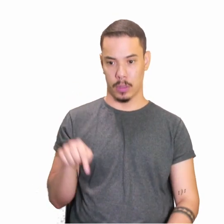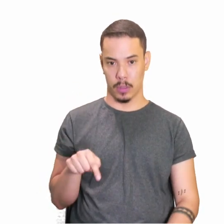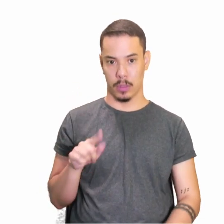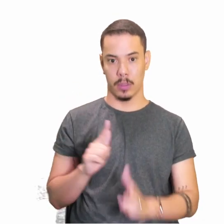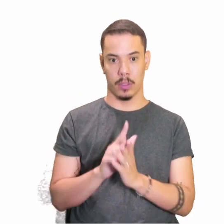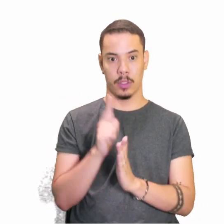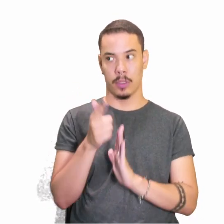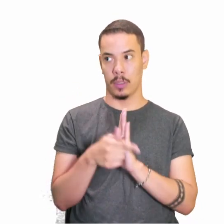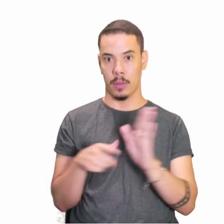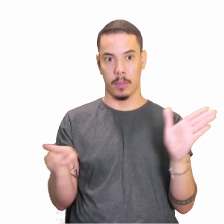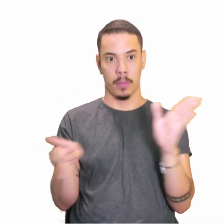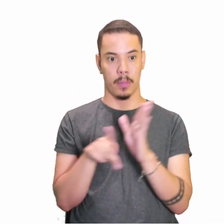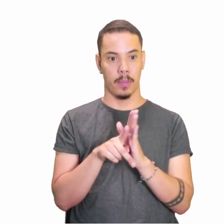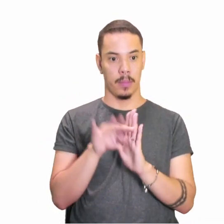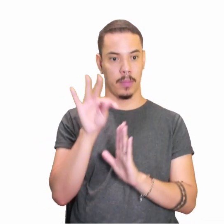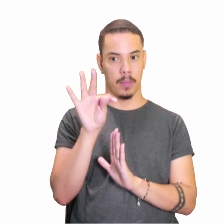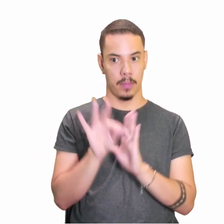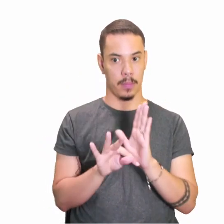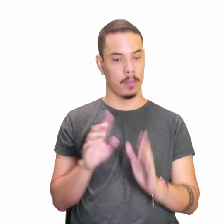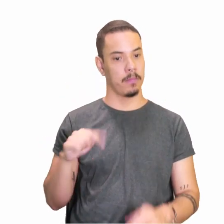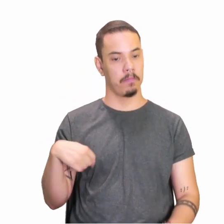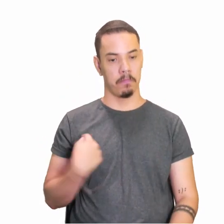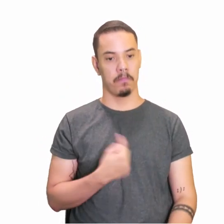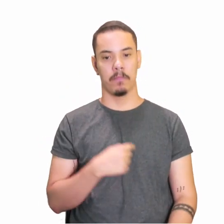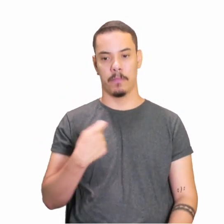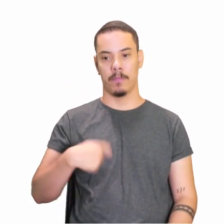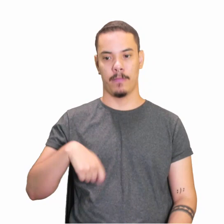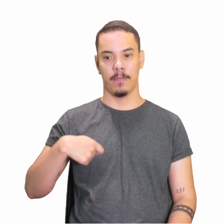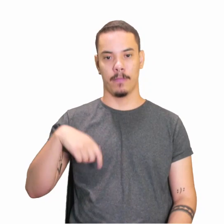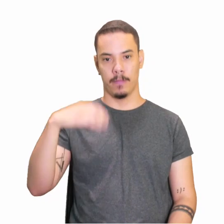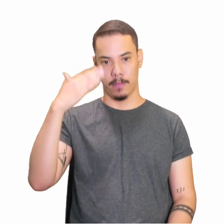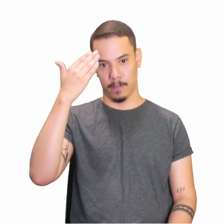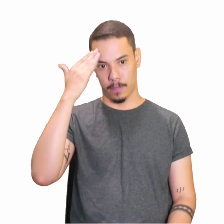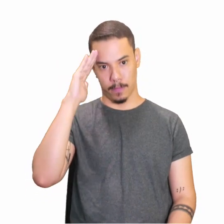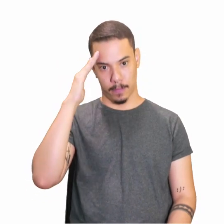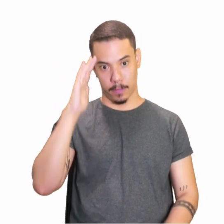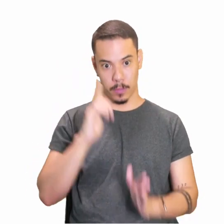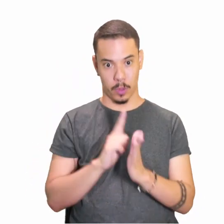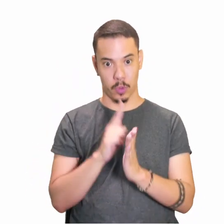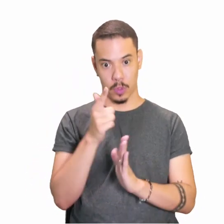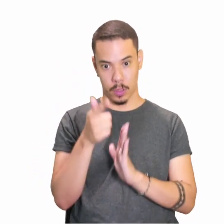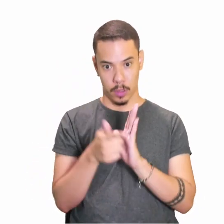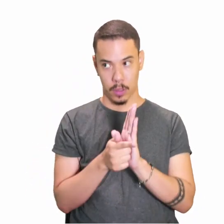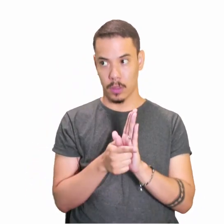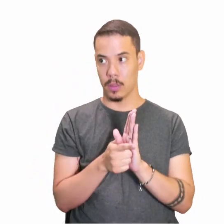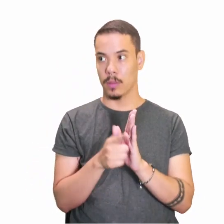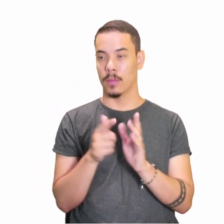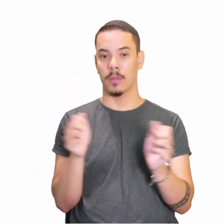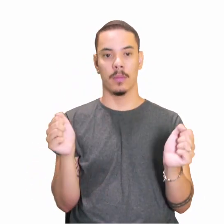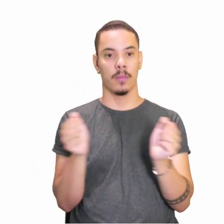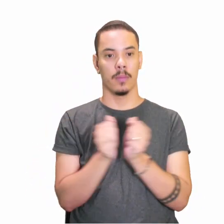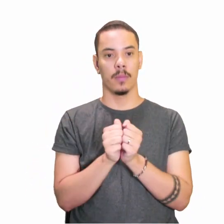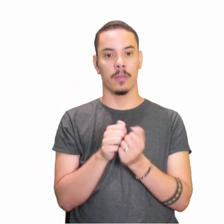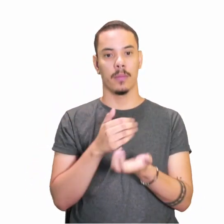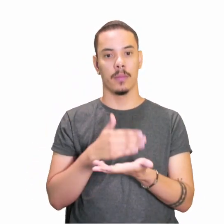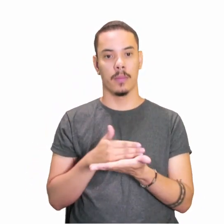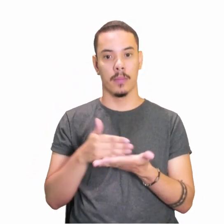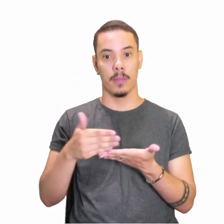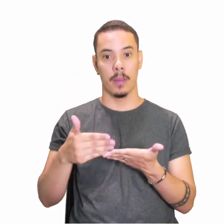gênero textual? Então, nós vamos entender que os gêneros textuais, eles estão a partir